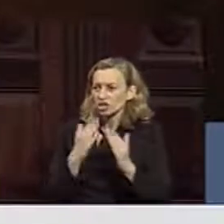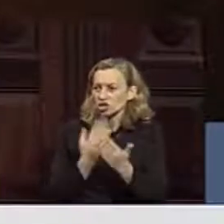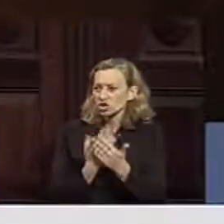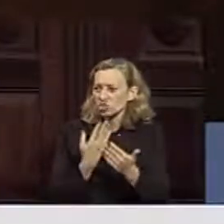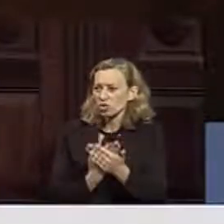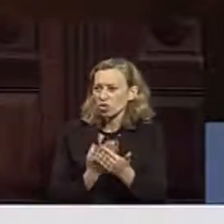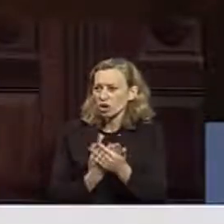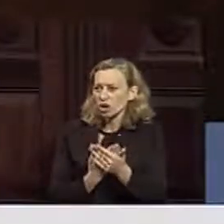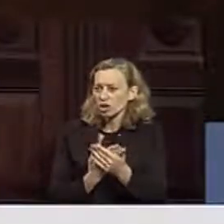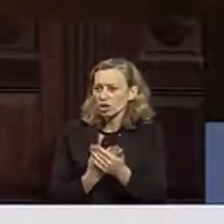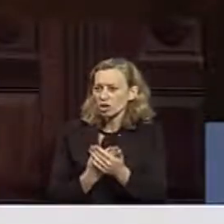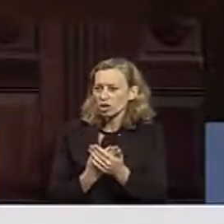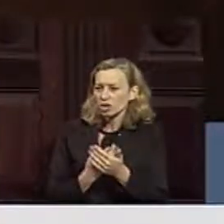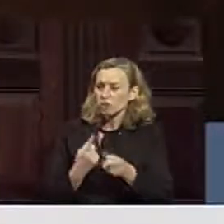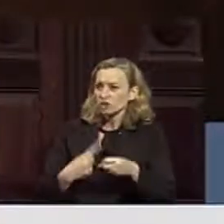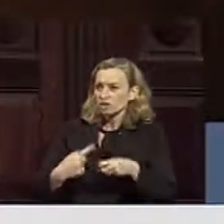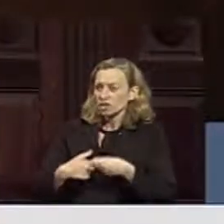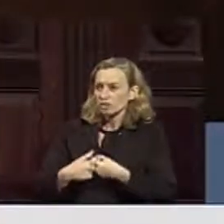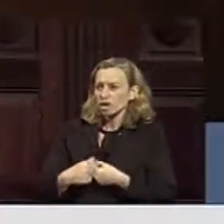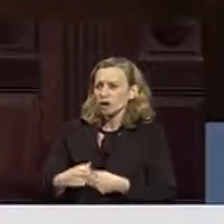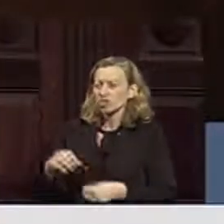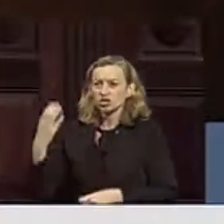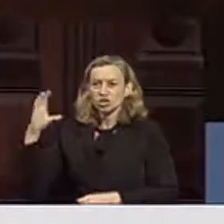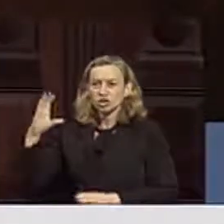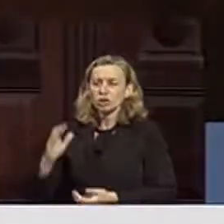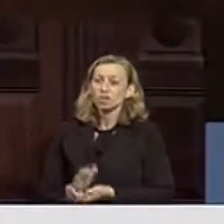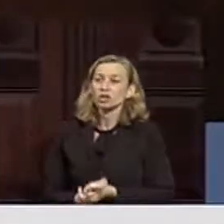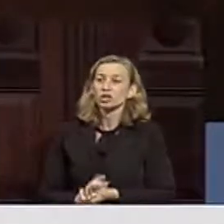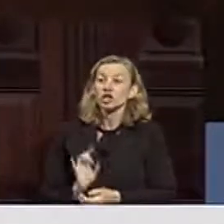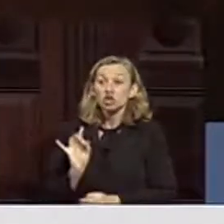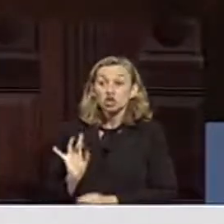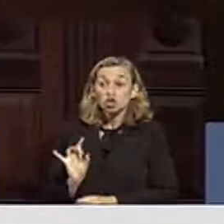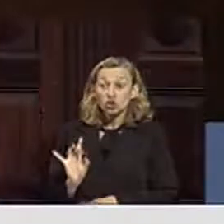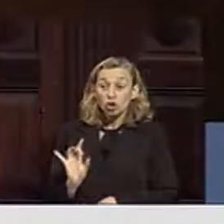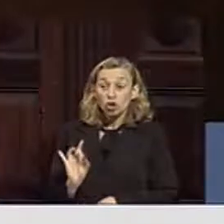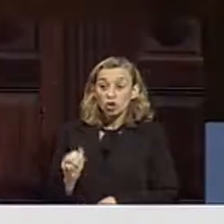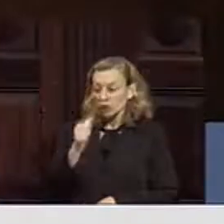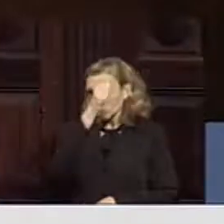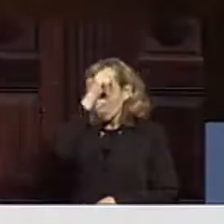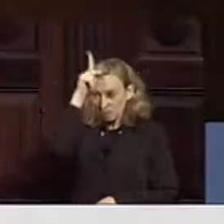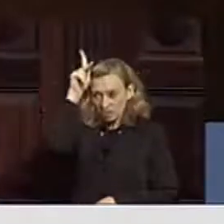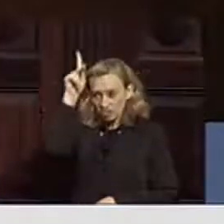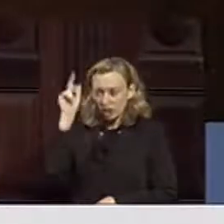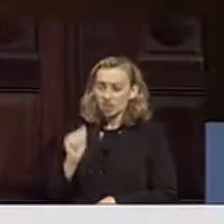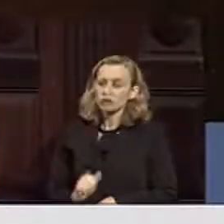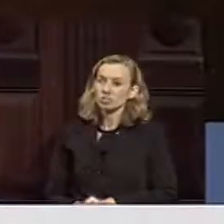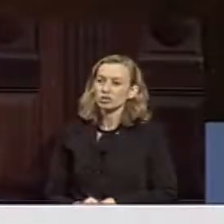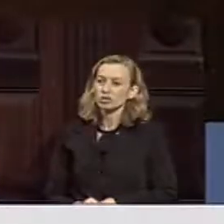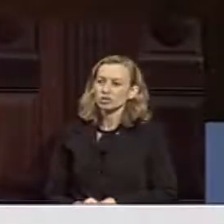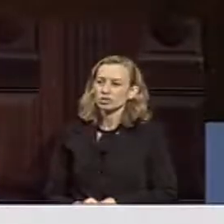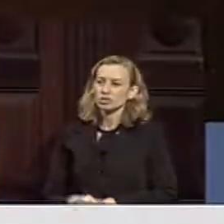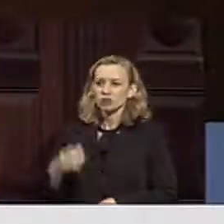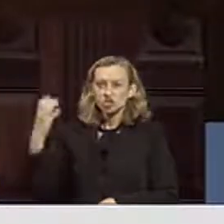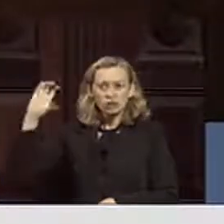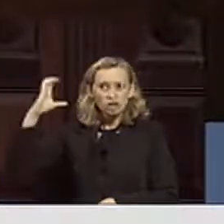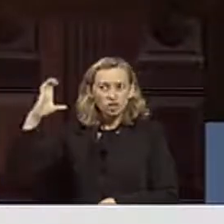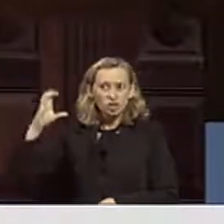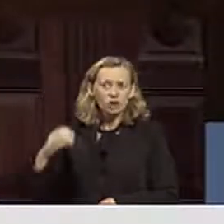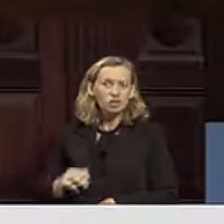Niterói. Só que nessa virada de ano, o prefeito Rodrigo Neves